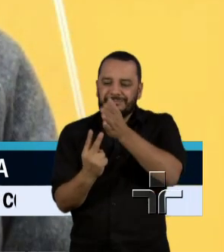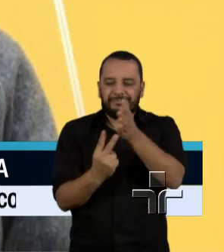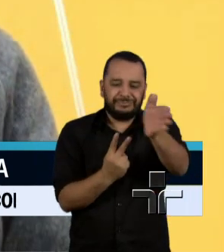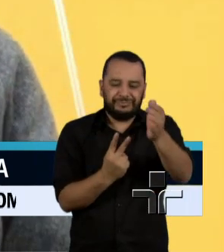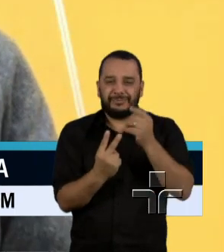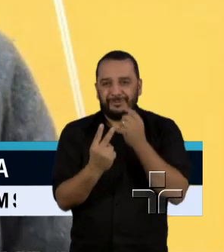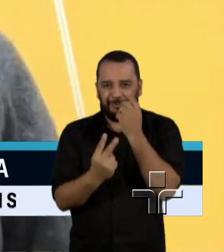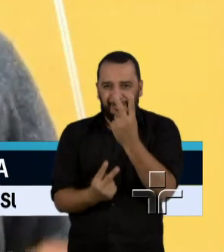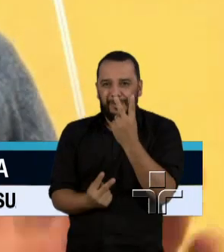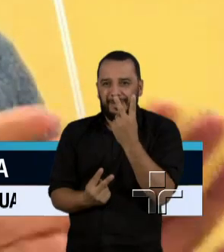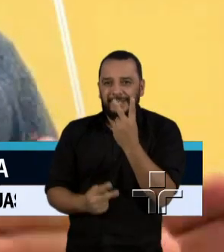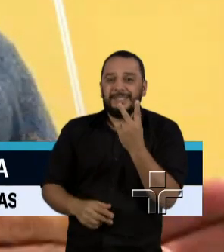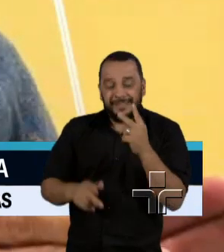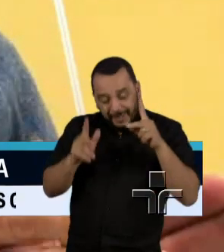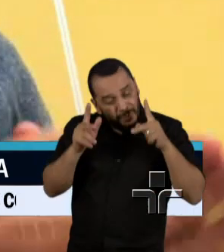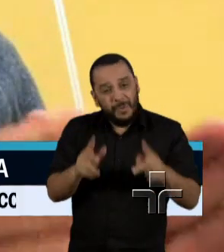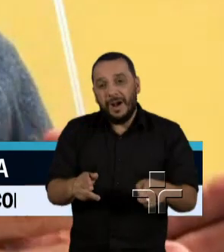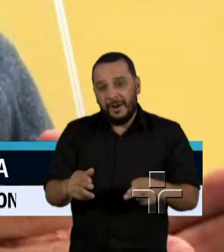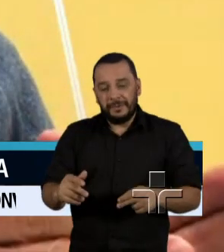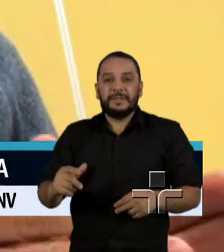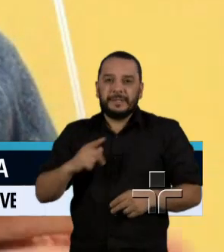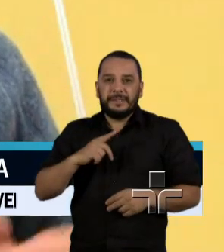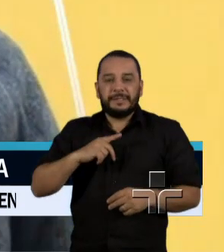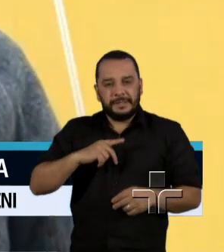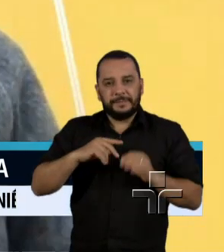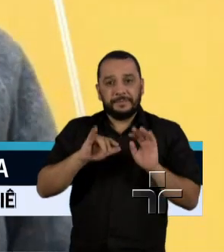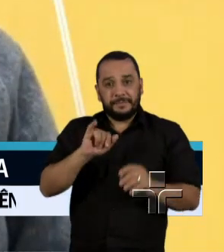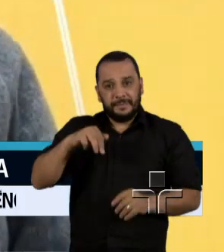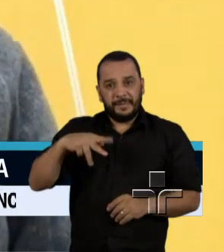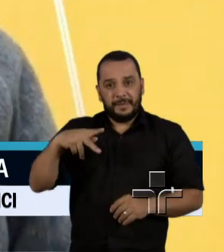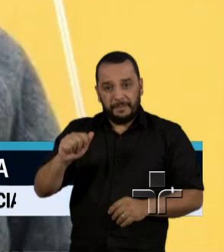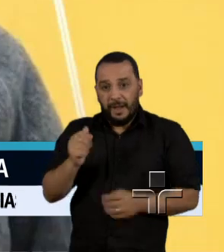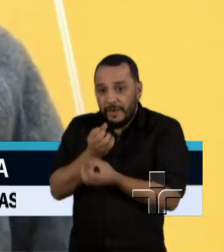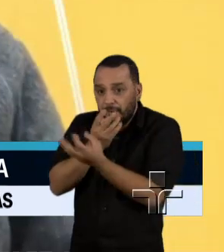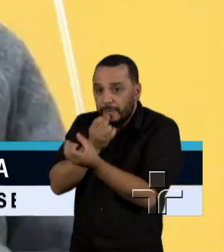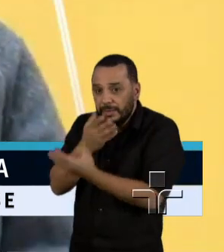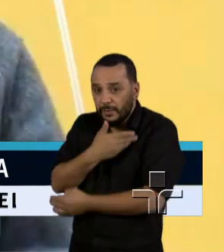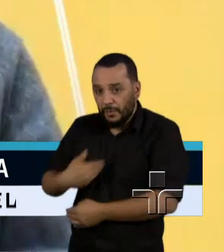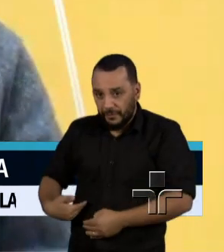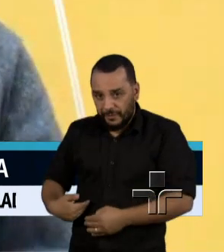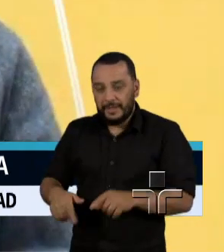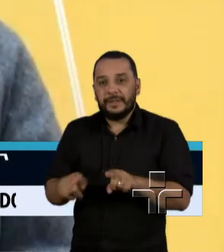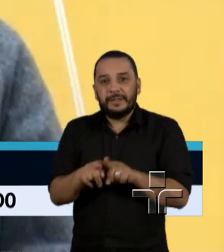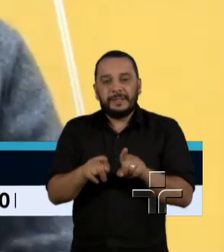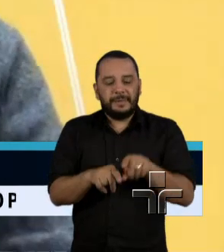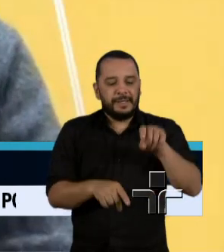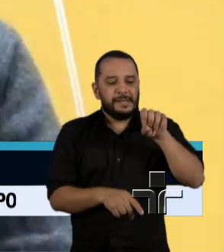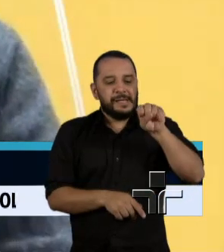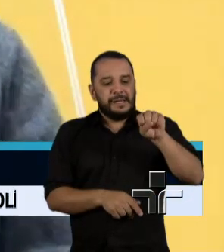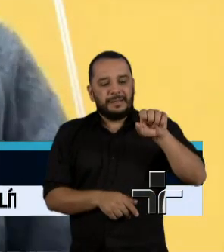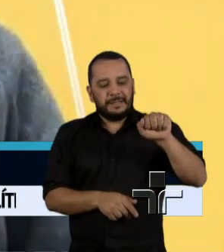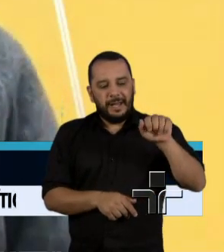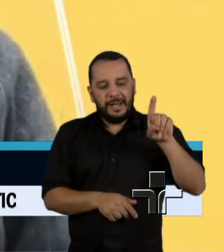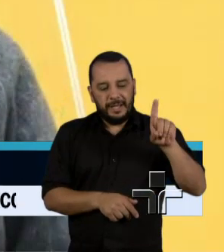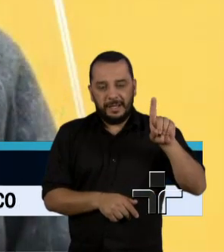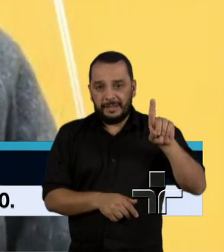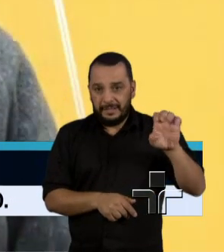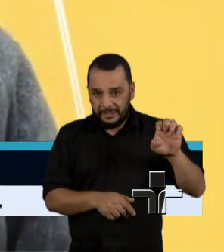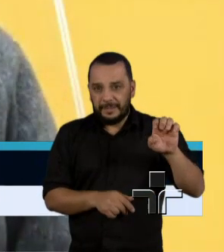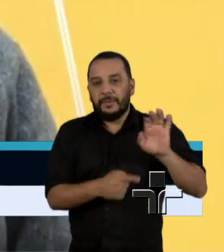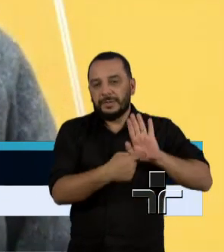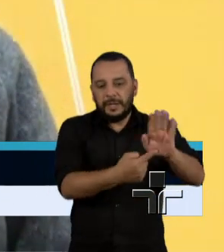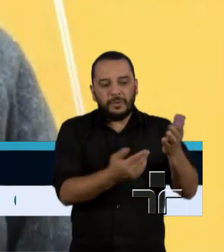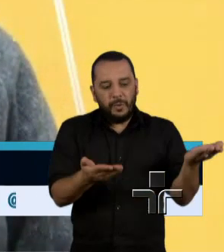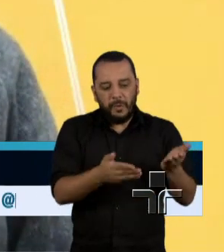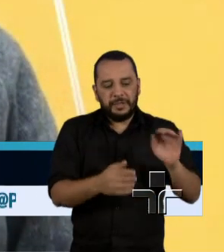tendência. Tanto os dados do DETER, que são os dados oficiais do governo, quanto os dados do SAD, apresentados hoje pelo Amazon,